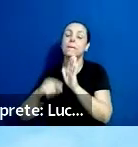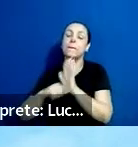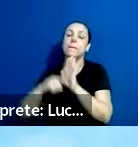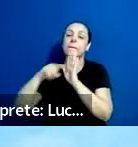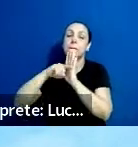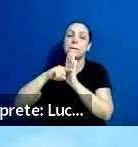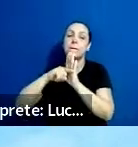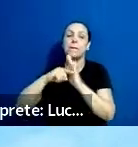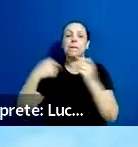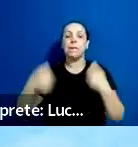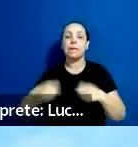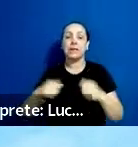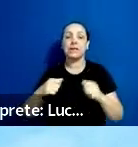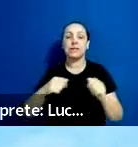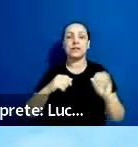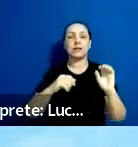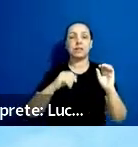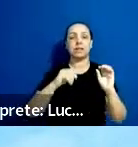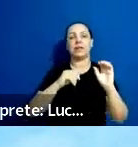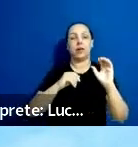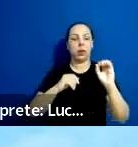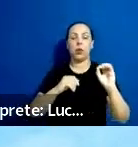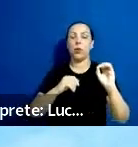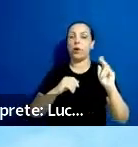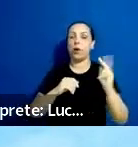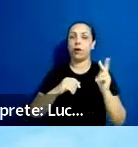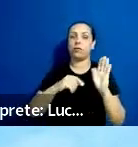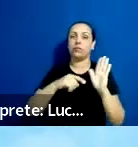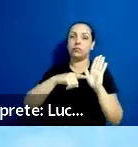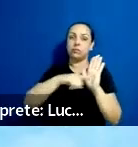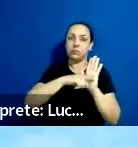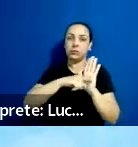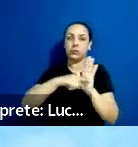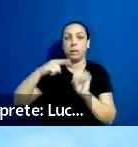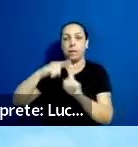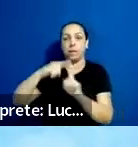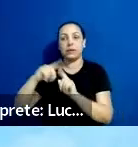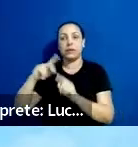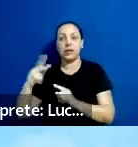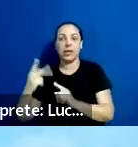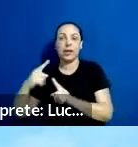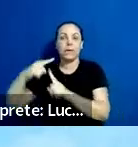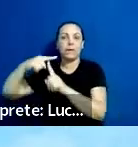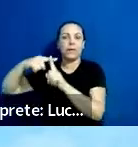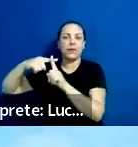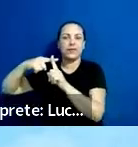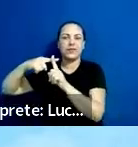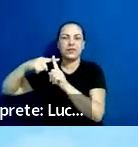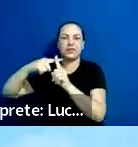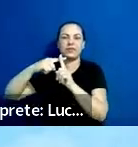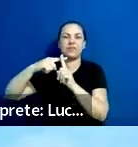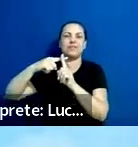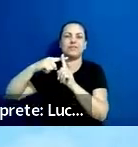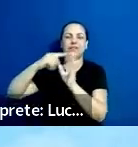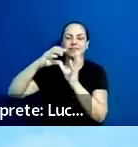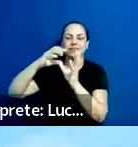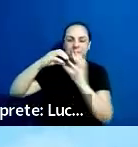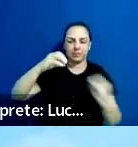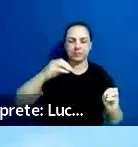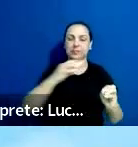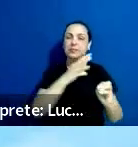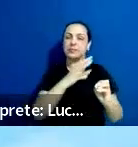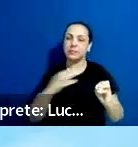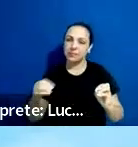hidrogênio, que é positivo, ele neutraliza e formou outra molécula de água. Então, aqui nós estamos falando em uma água